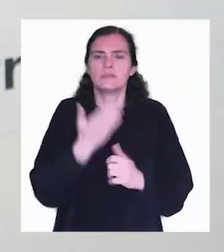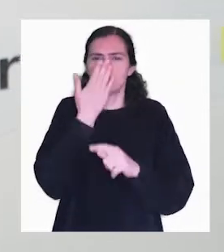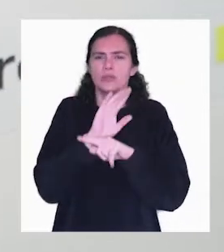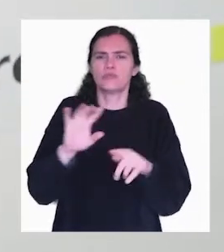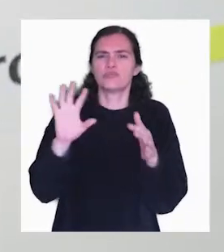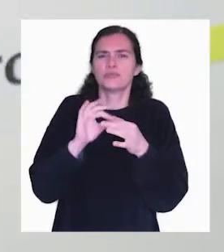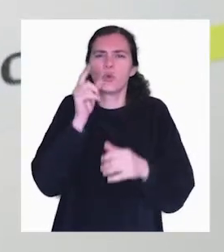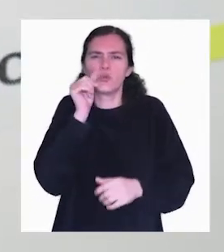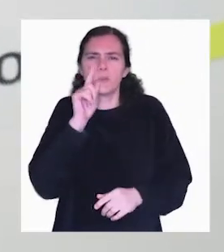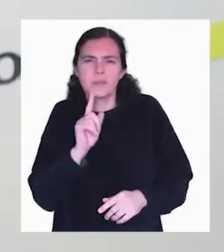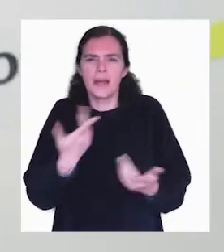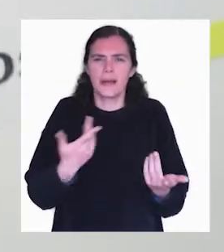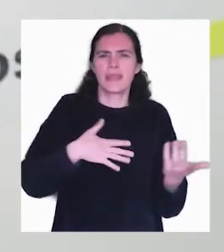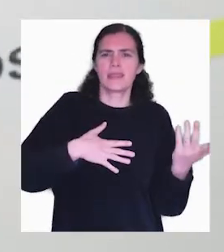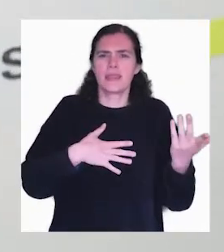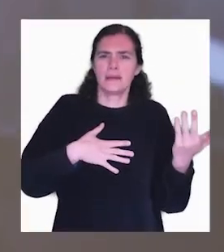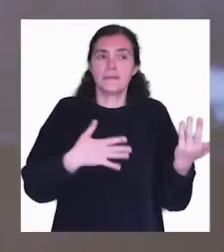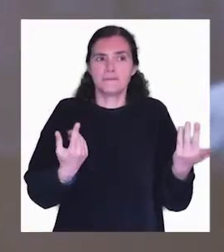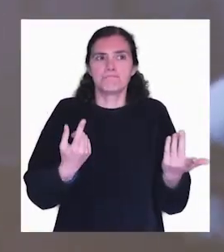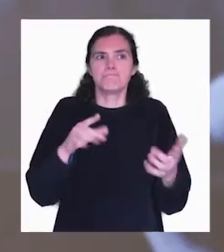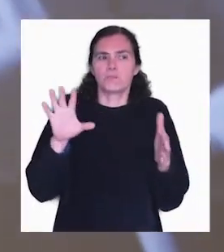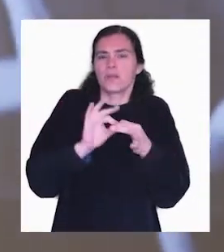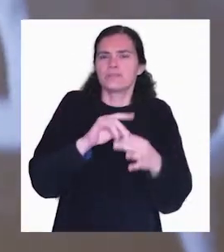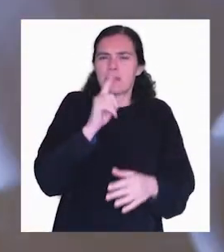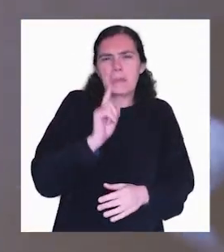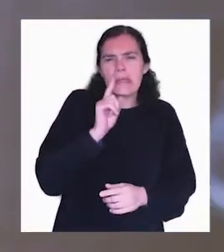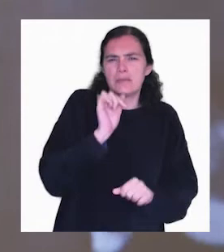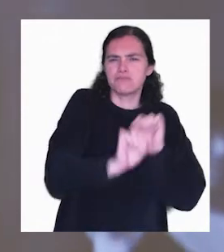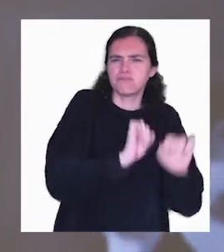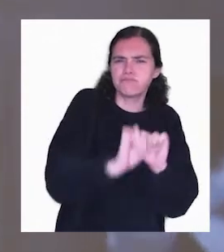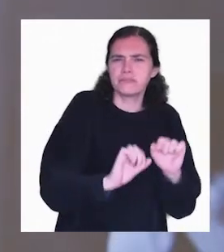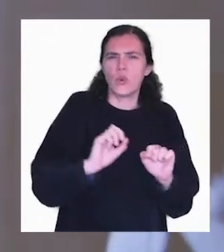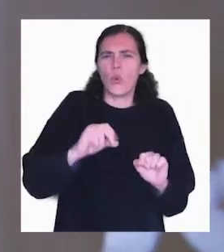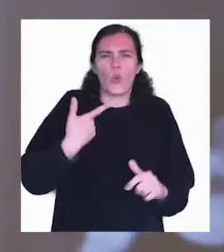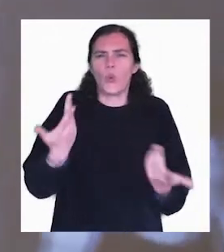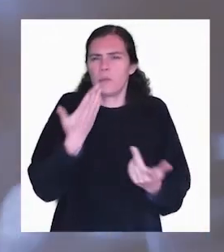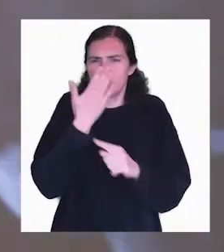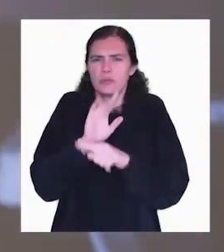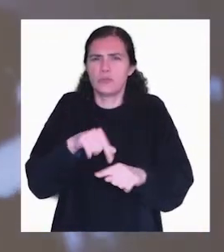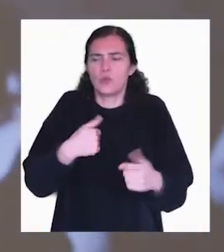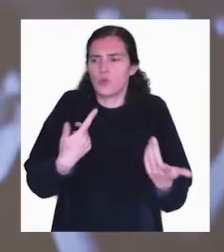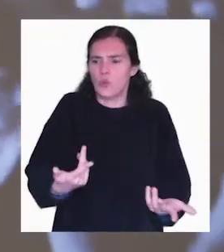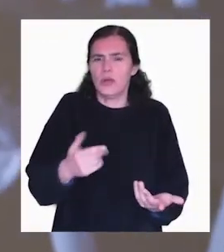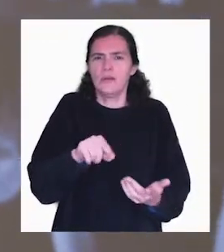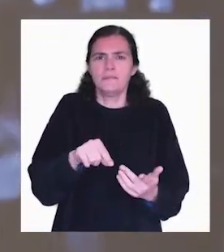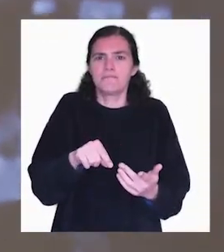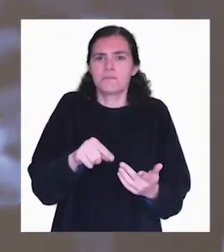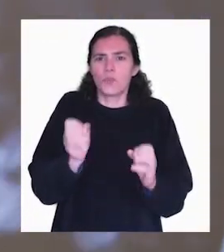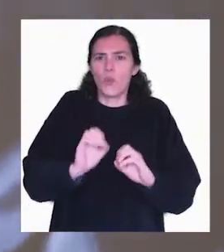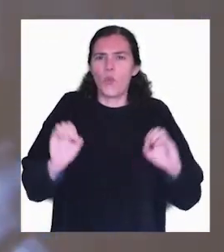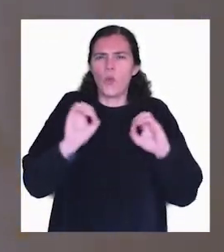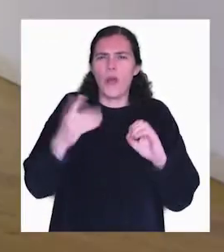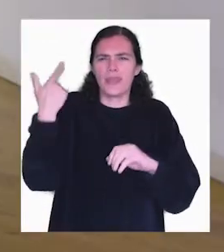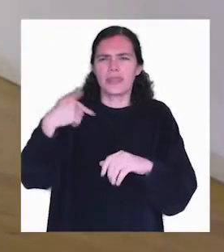do género, a questão de que a dança seria uma coisa de meninas, ou, por exemplo, a questão da ausência do